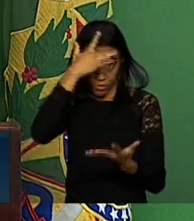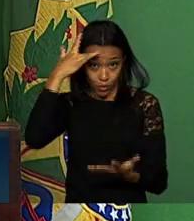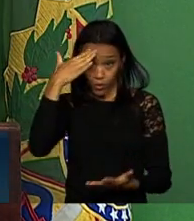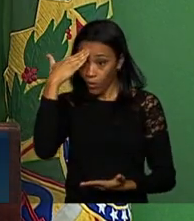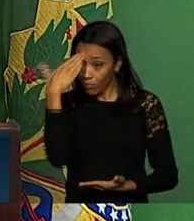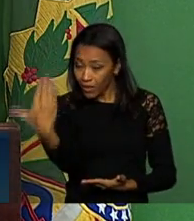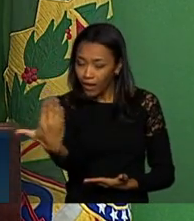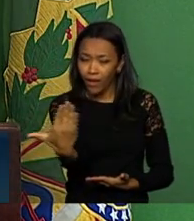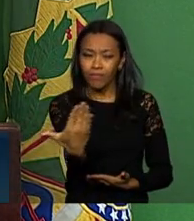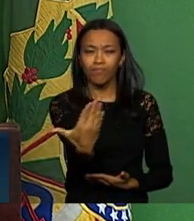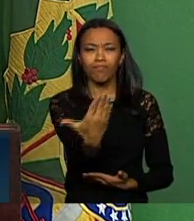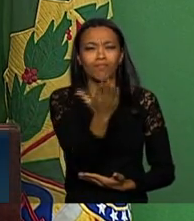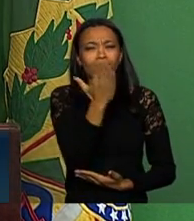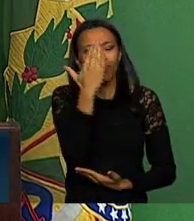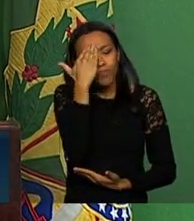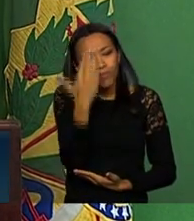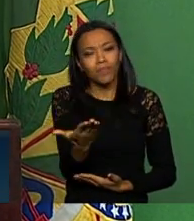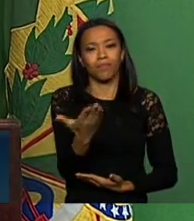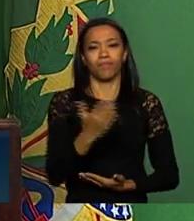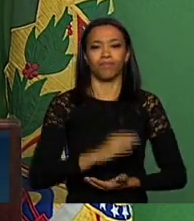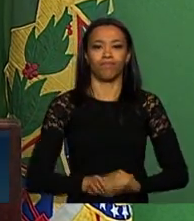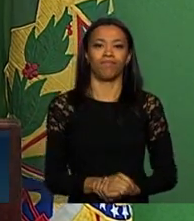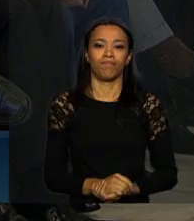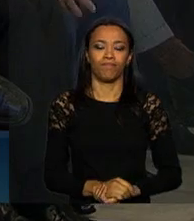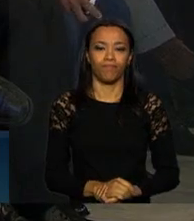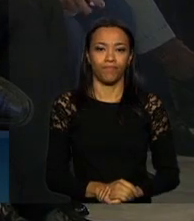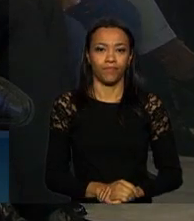profundo agradecimento muito